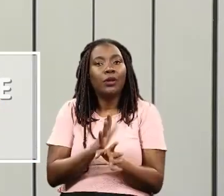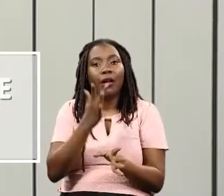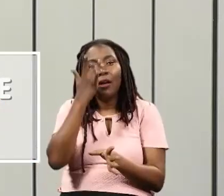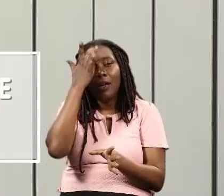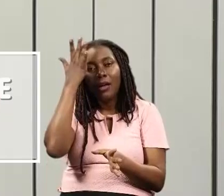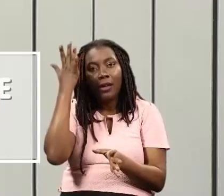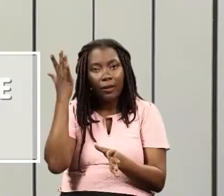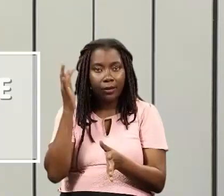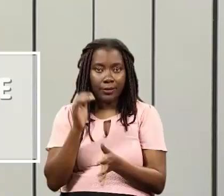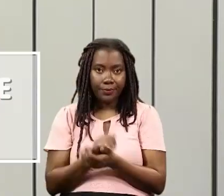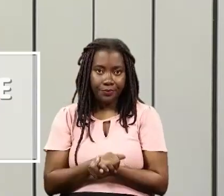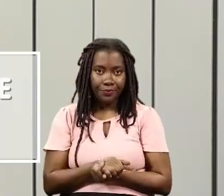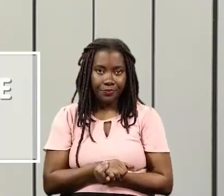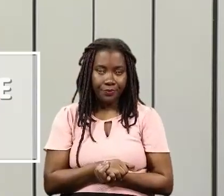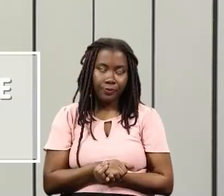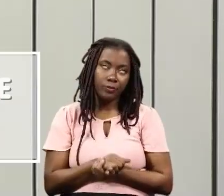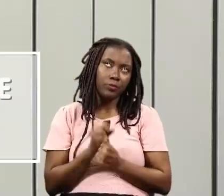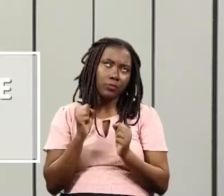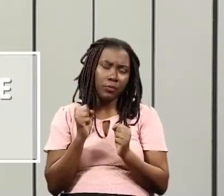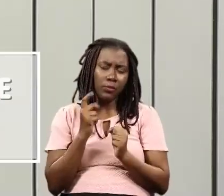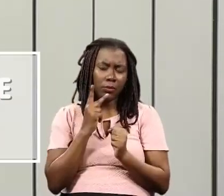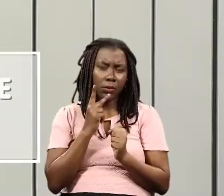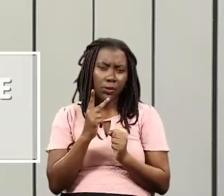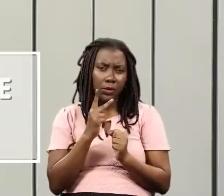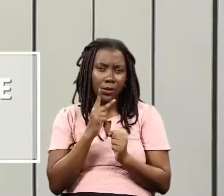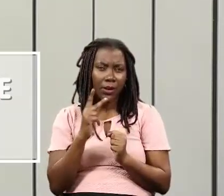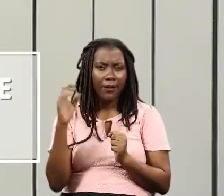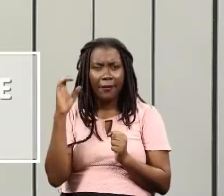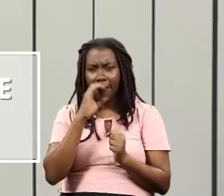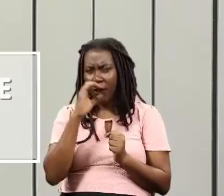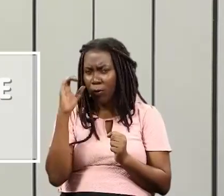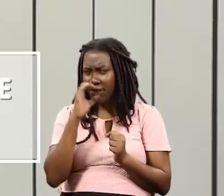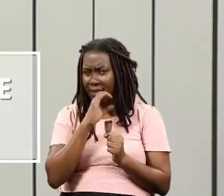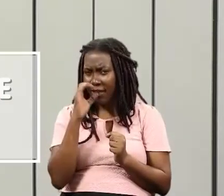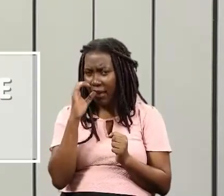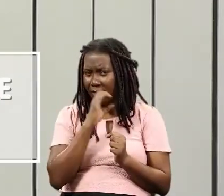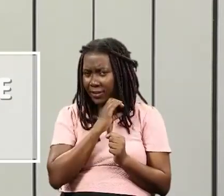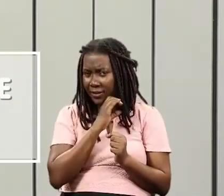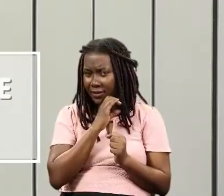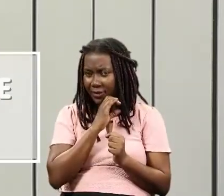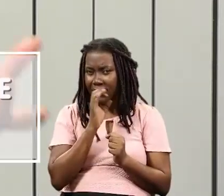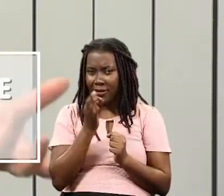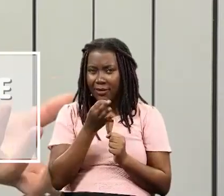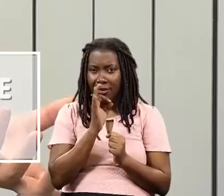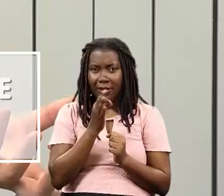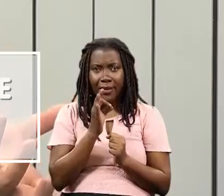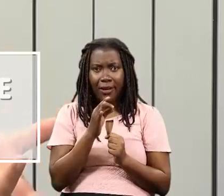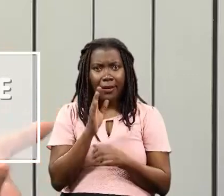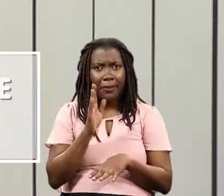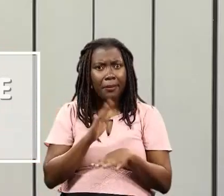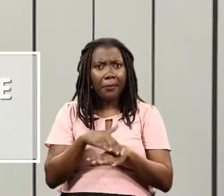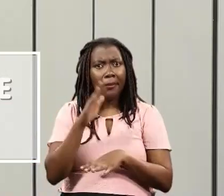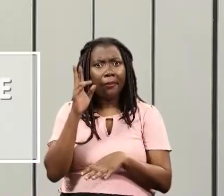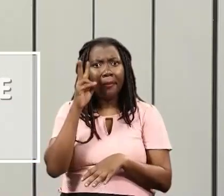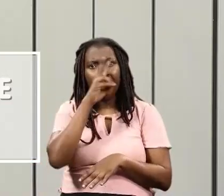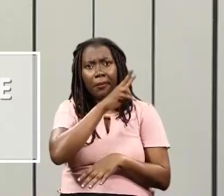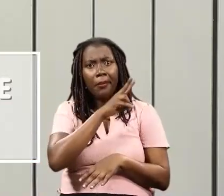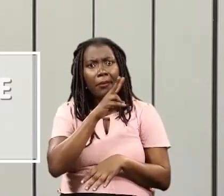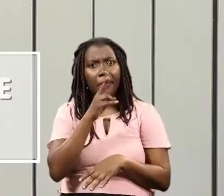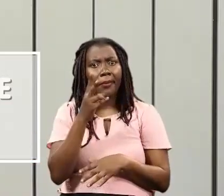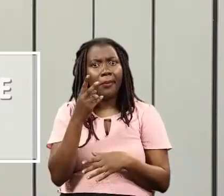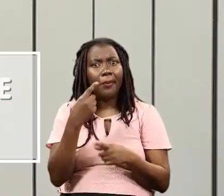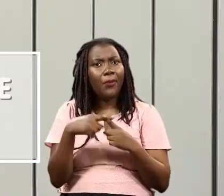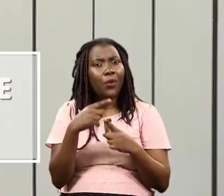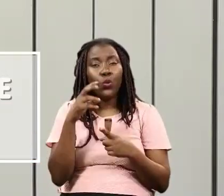e podemos dizer assim, uma velocidade, né, acima da velocidade da luz, porque é tudo